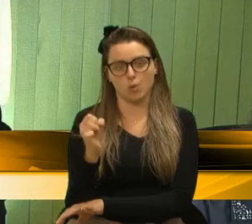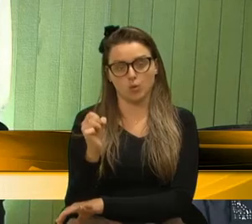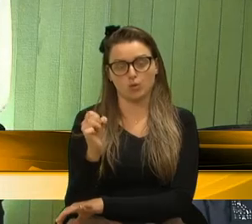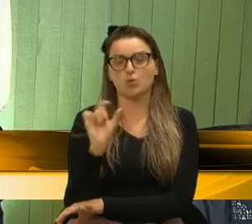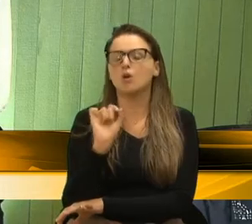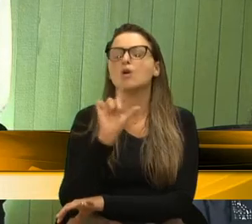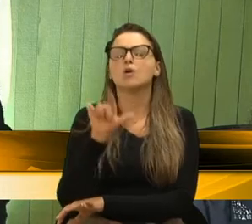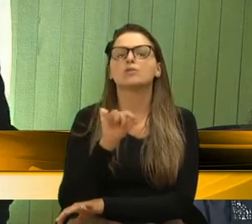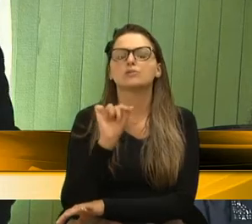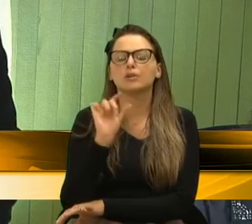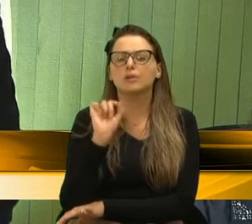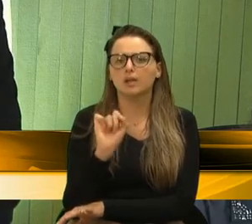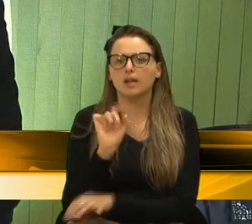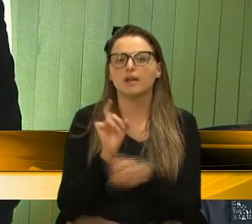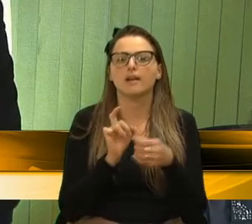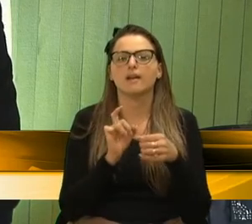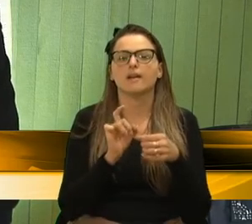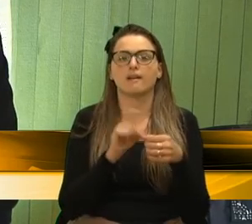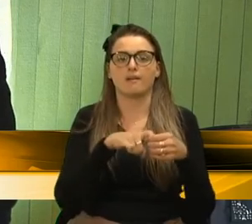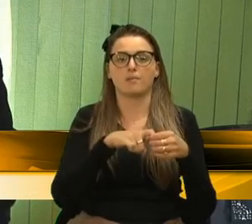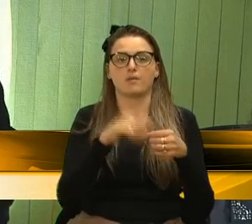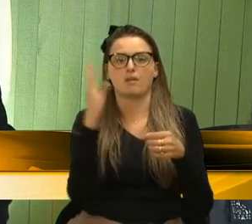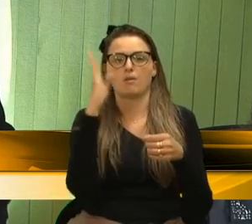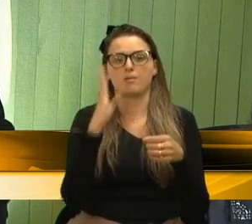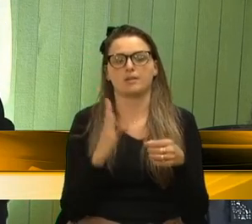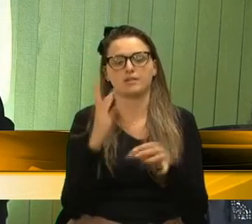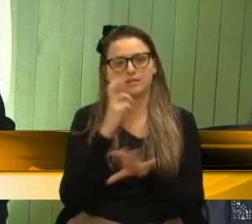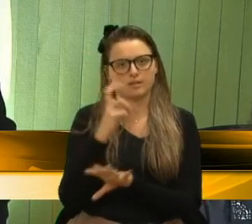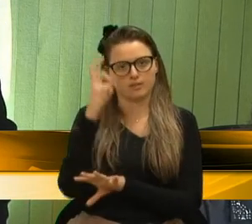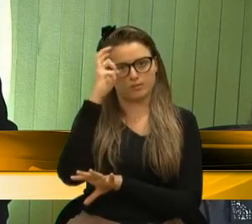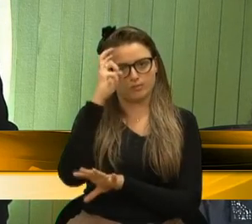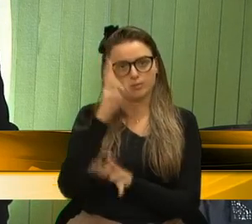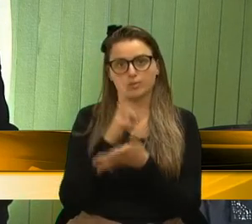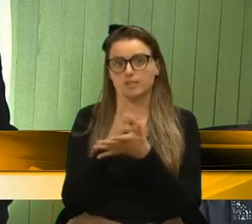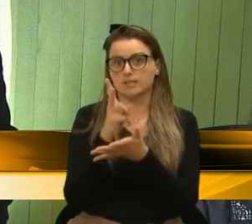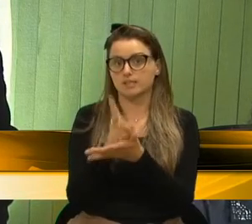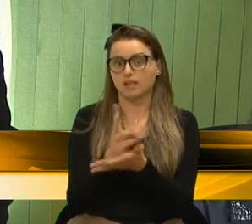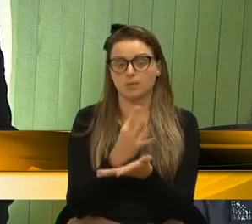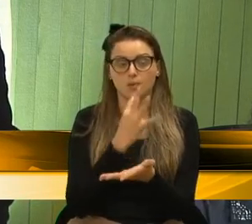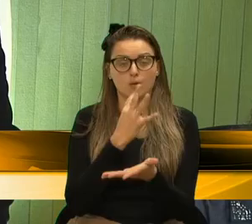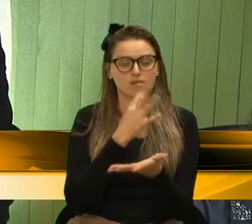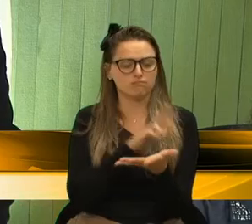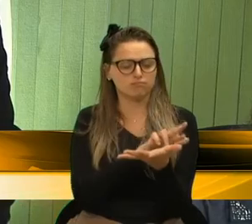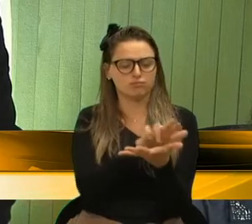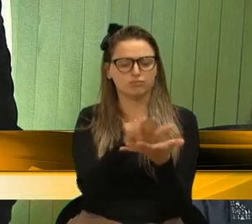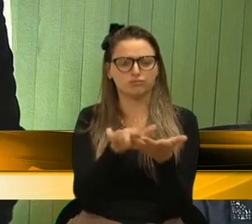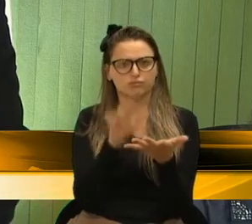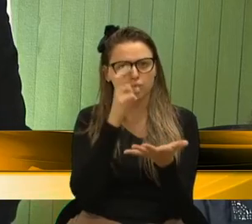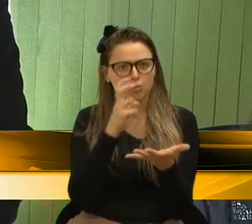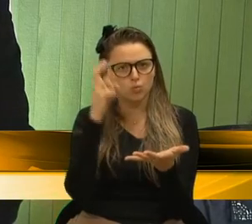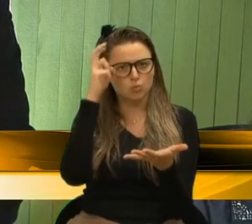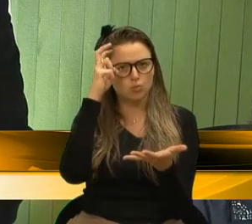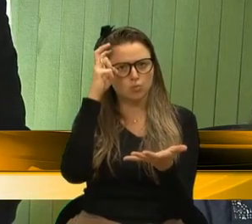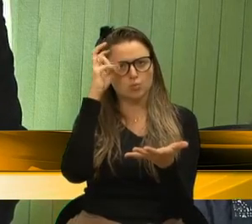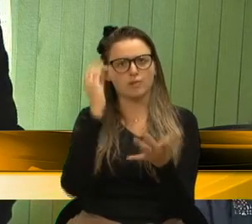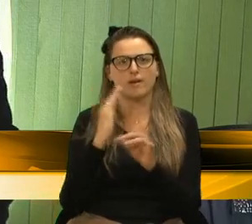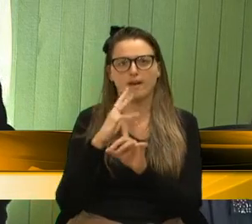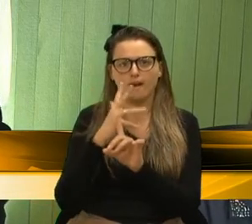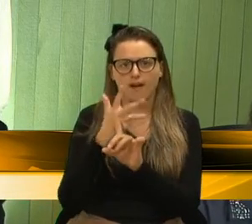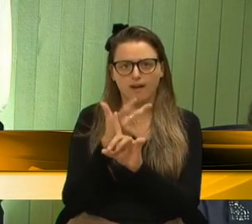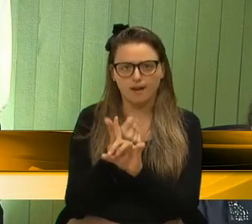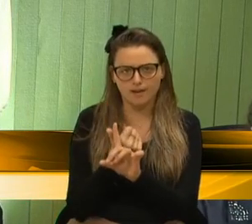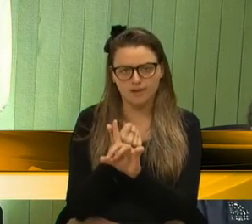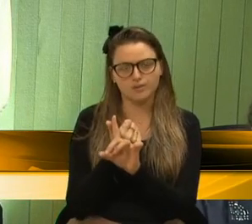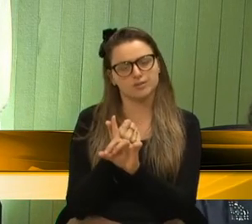da cultura, sempre foi conhecida pela sua diversificada cultura artística,